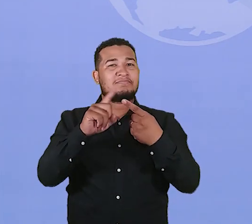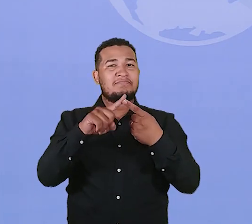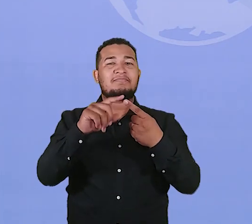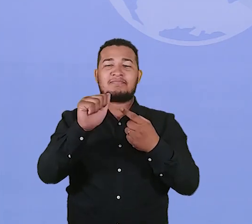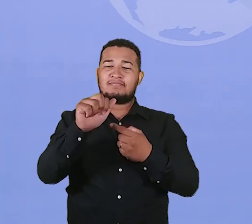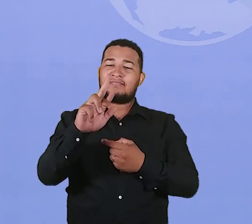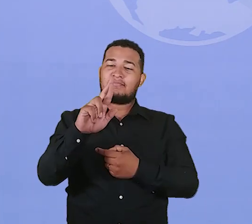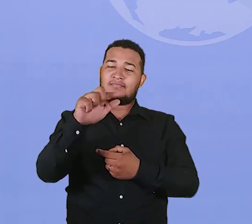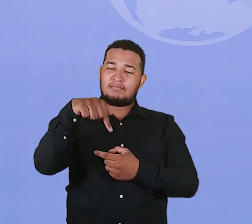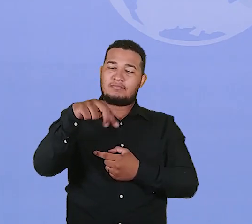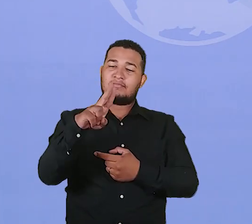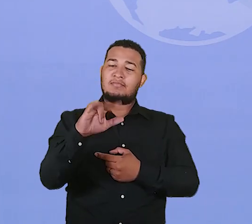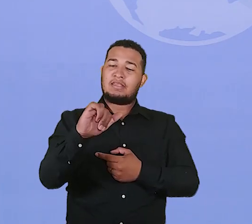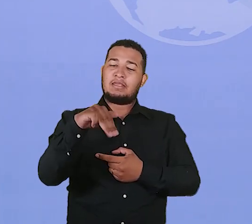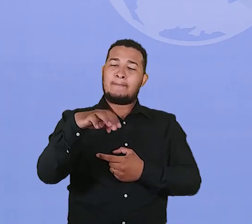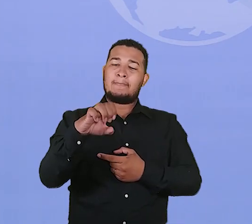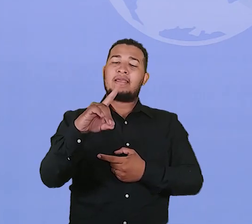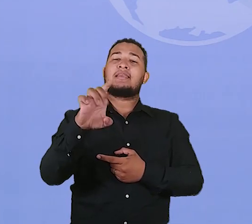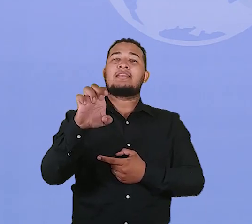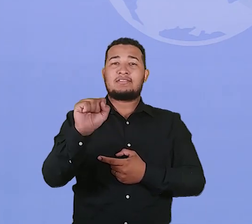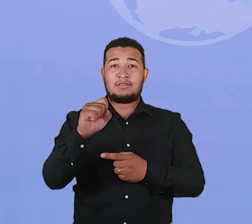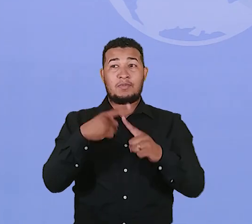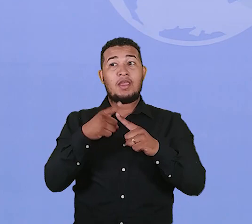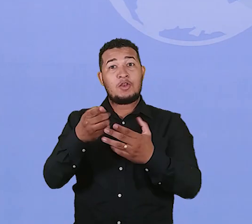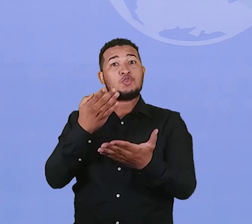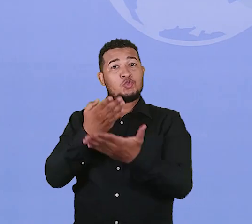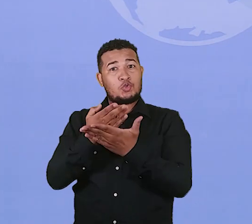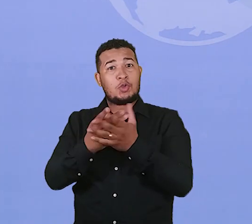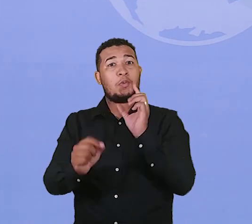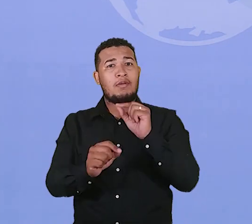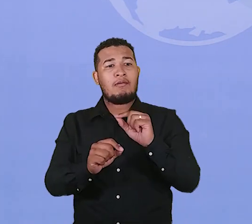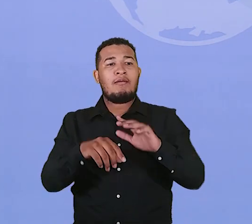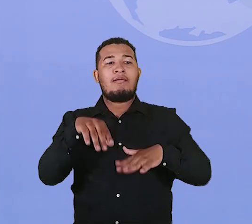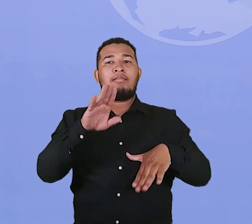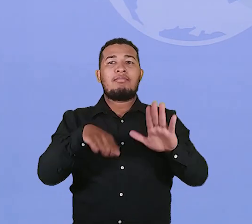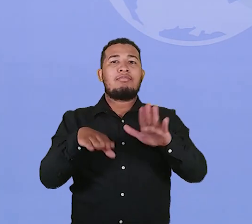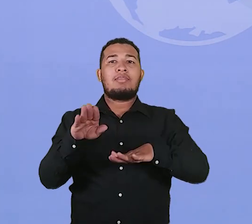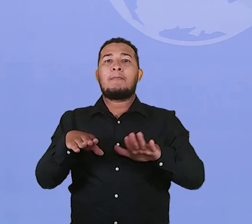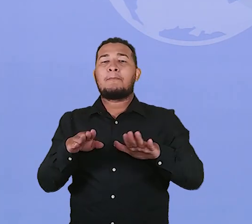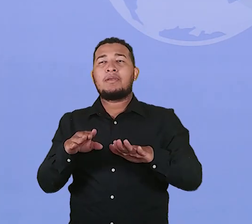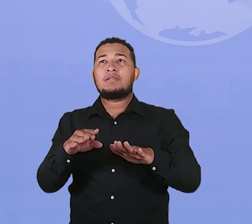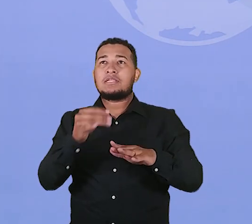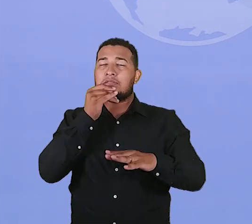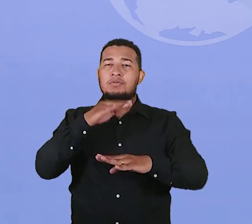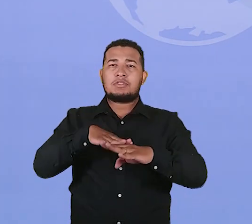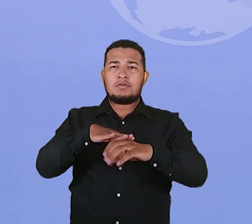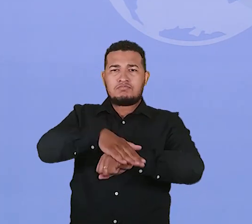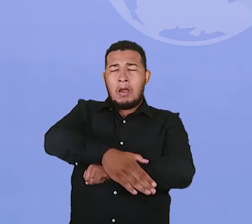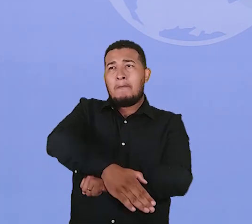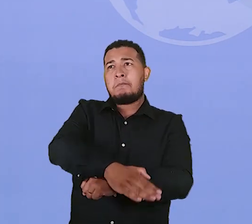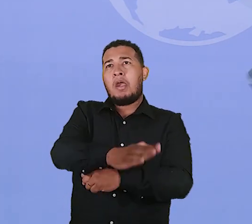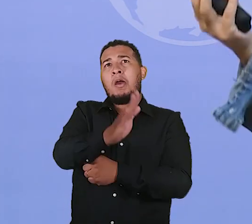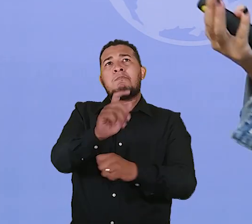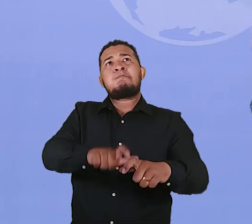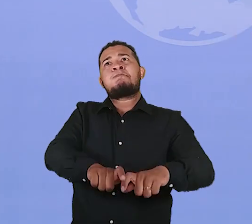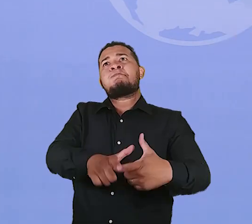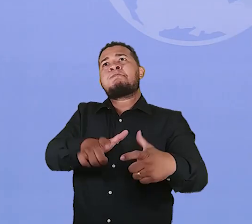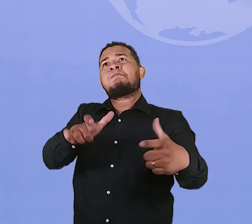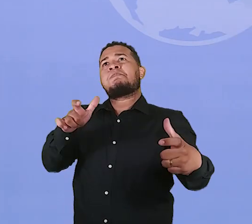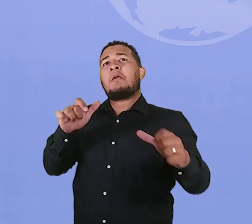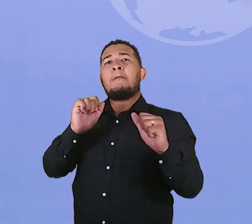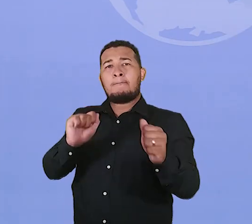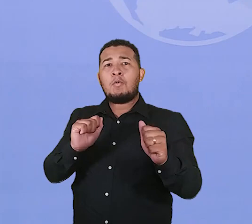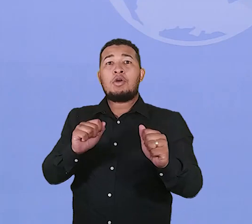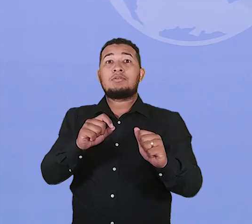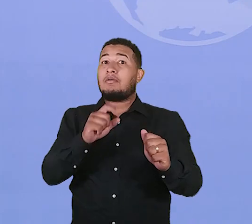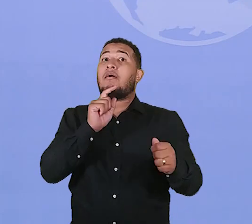falei sobre aqueles que ele estudou exalavam nunca se chegou à conclusão que dependendo né do tamanho tá alavanca se ela for gigante